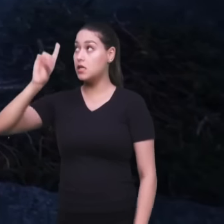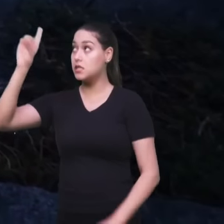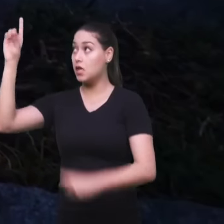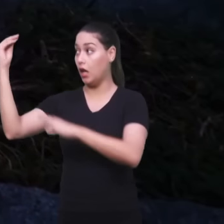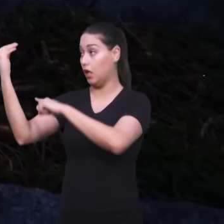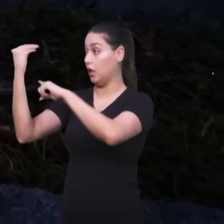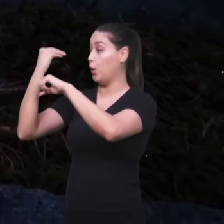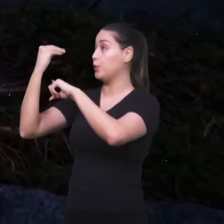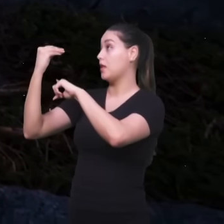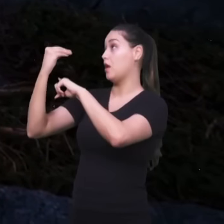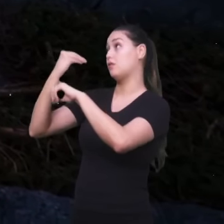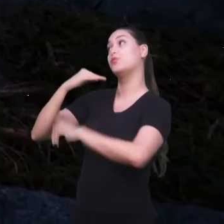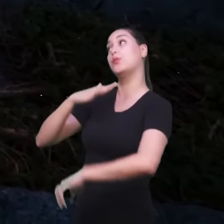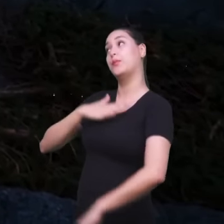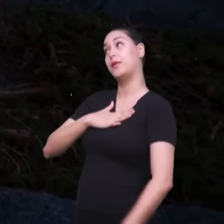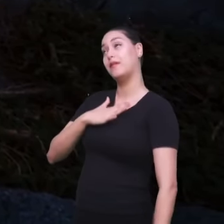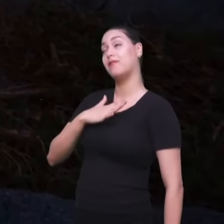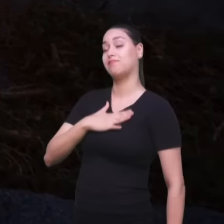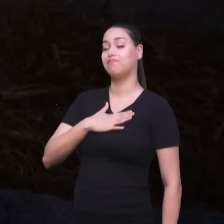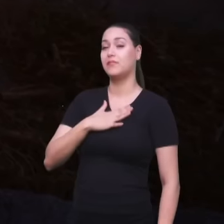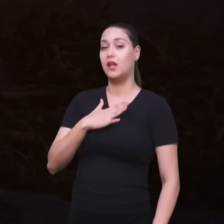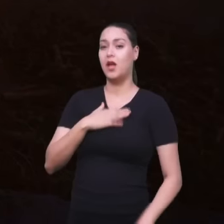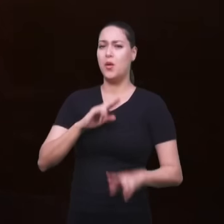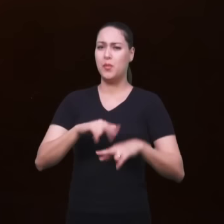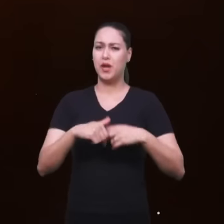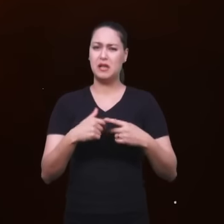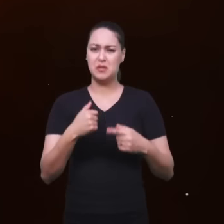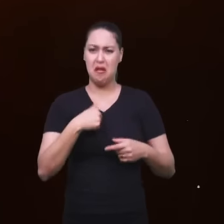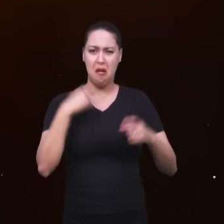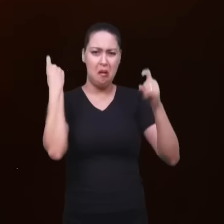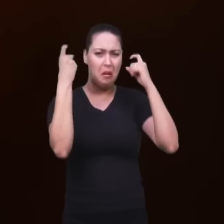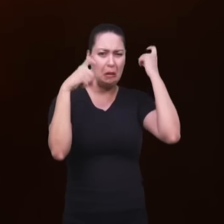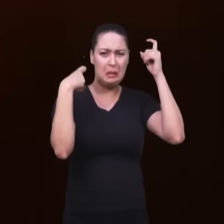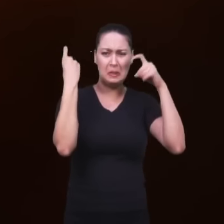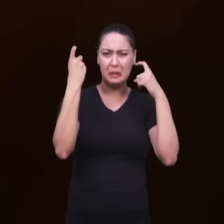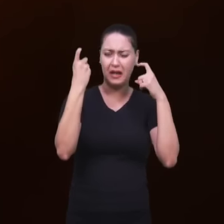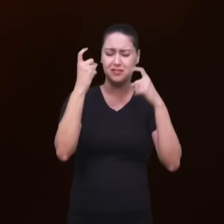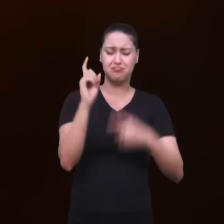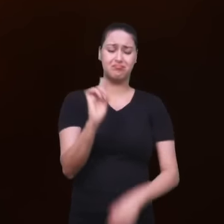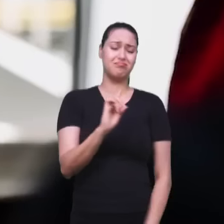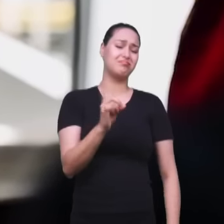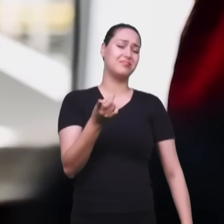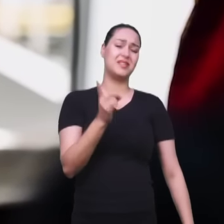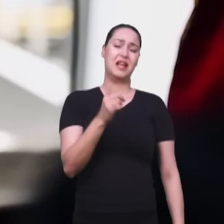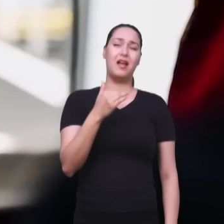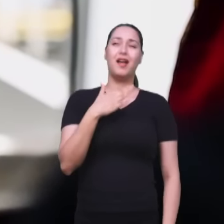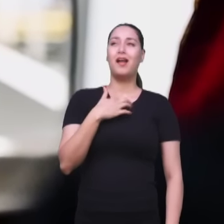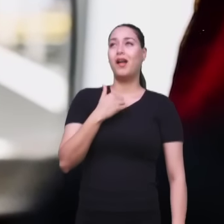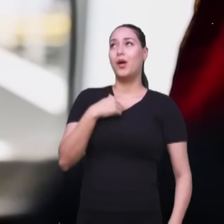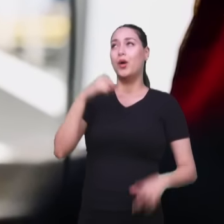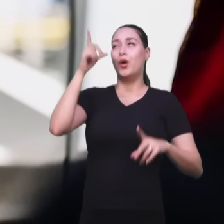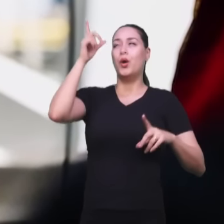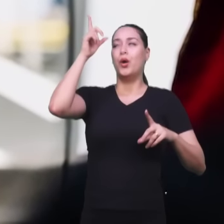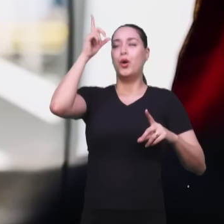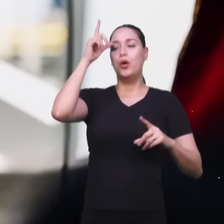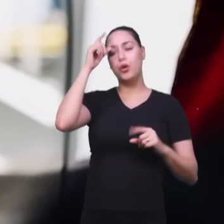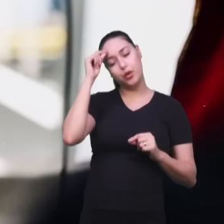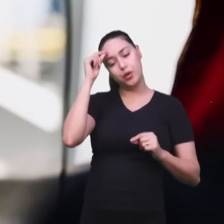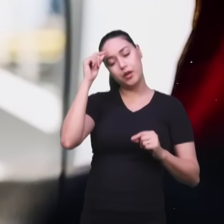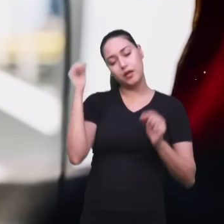A E o que me restou é louvar